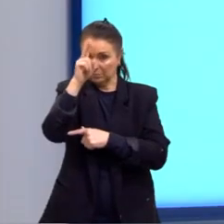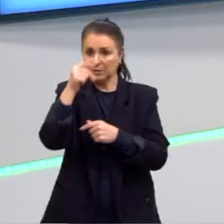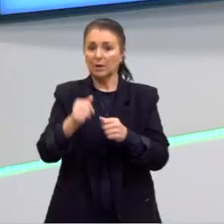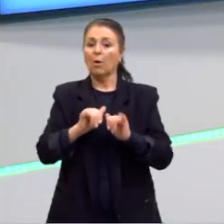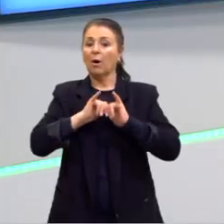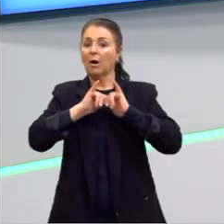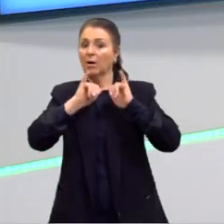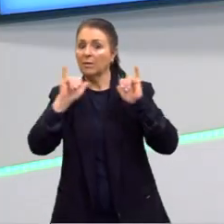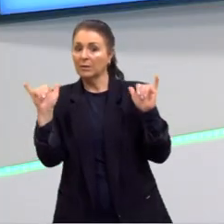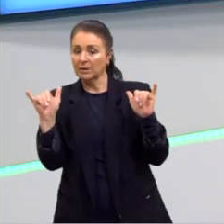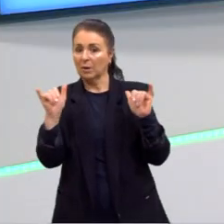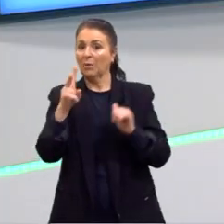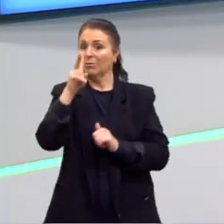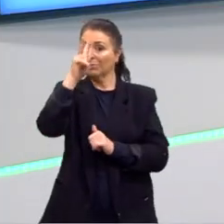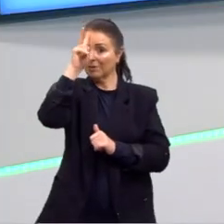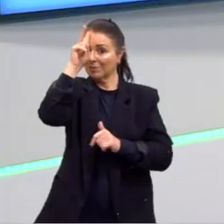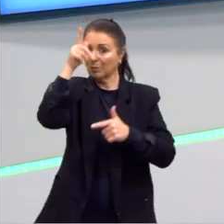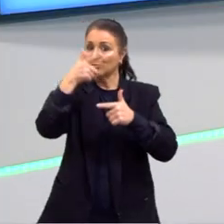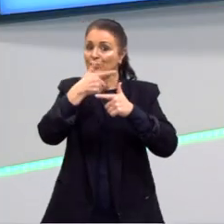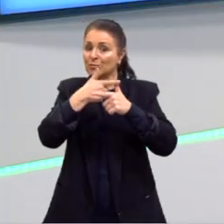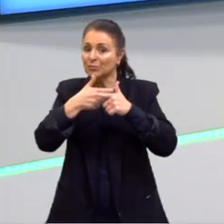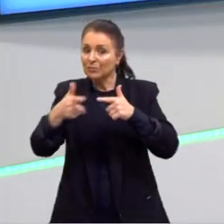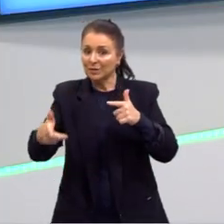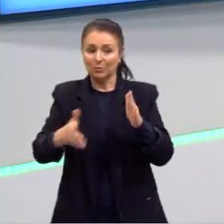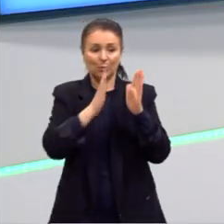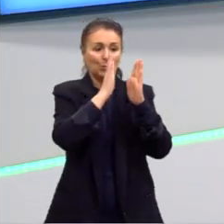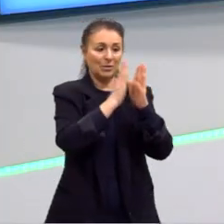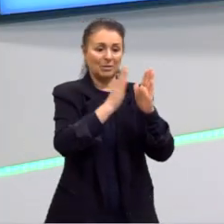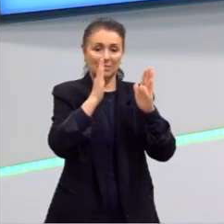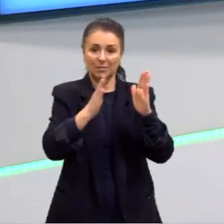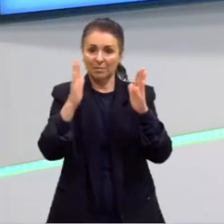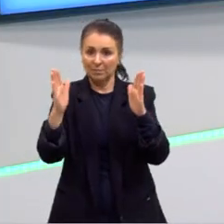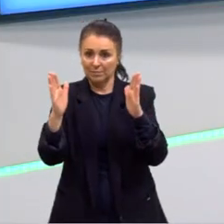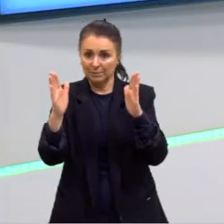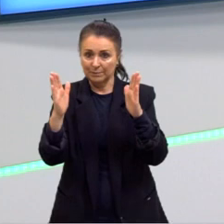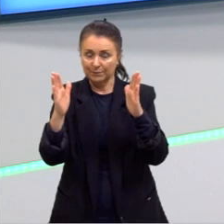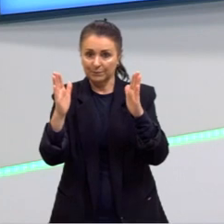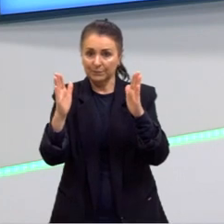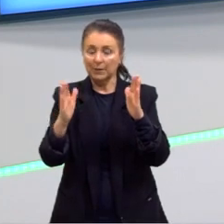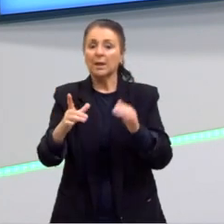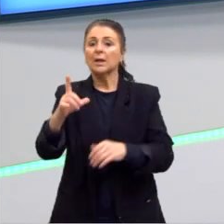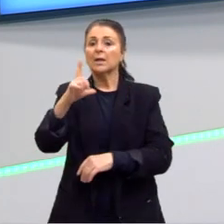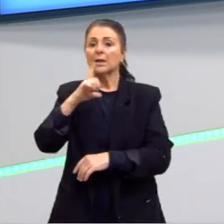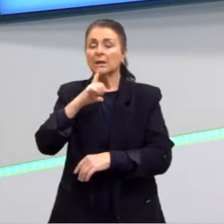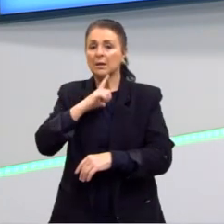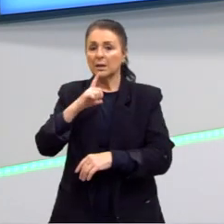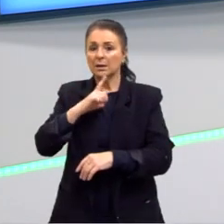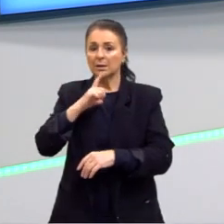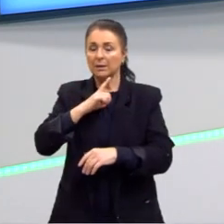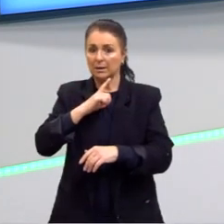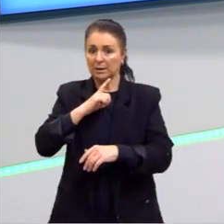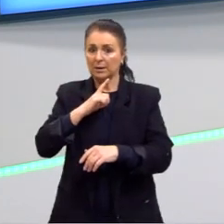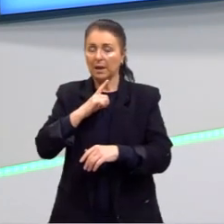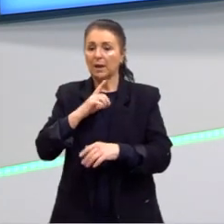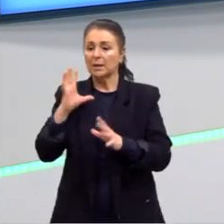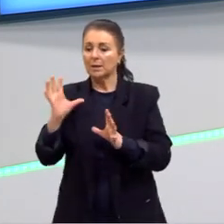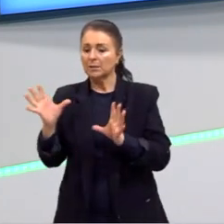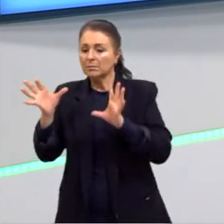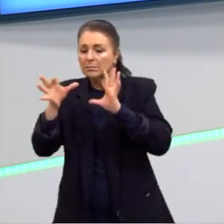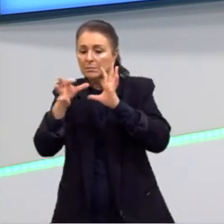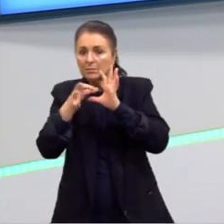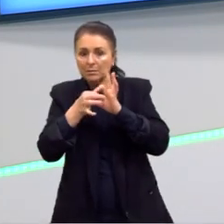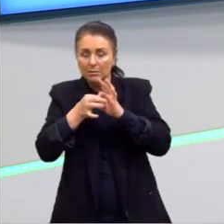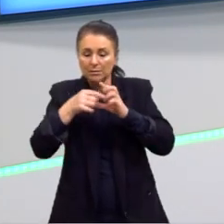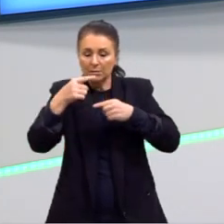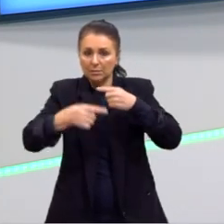se divide um resistor em um circuito que tá insere né obtém-se este divisor associando os